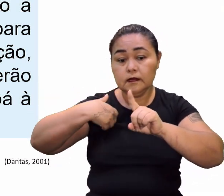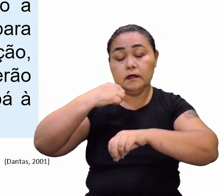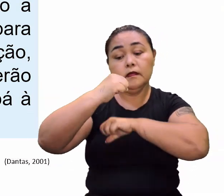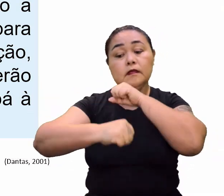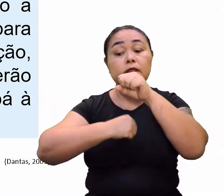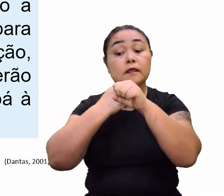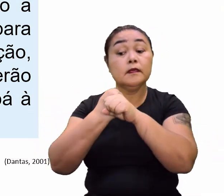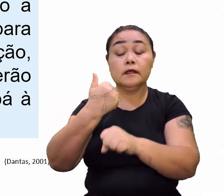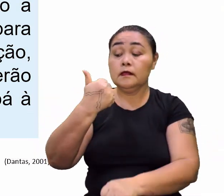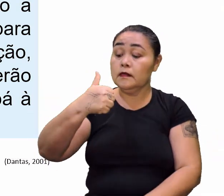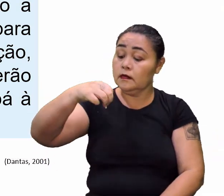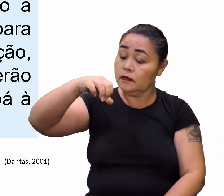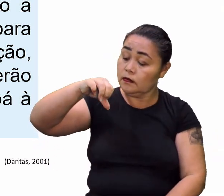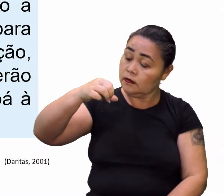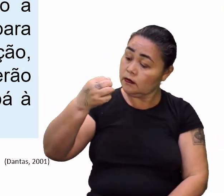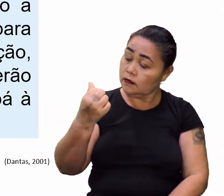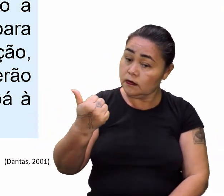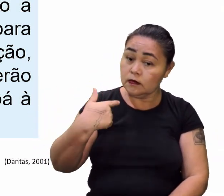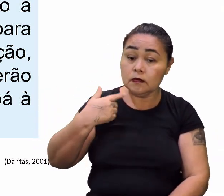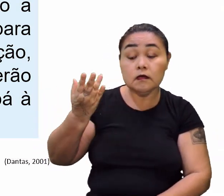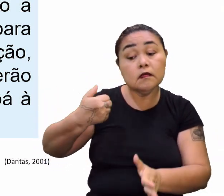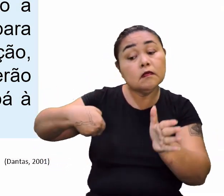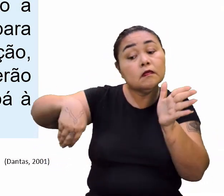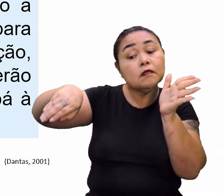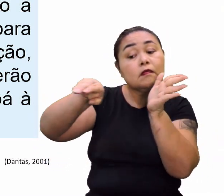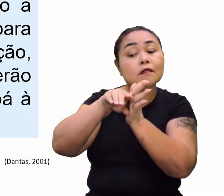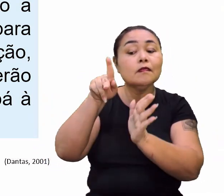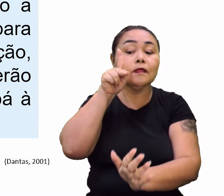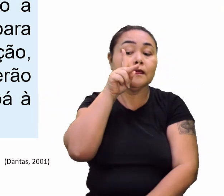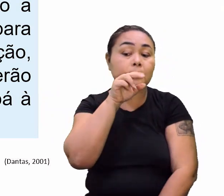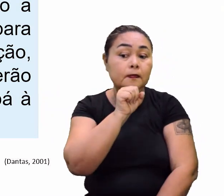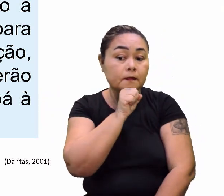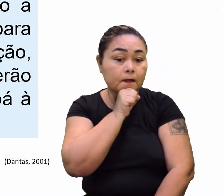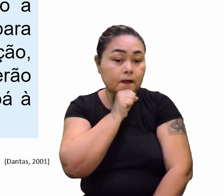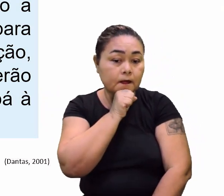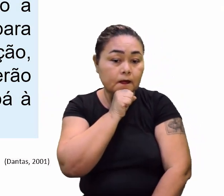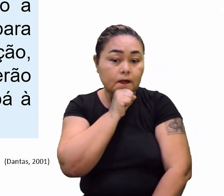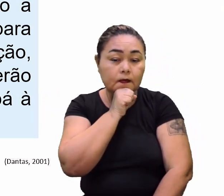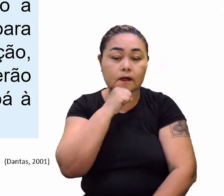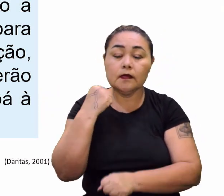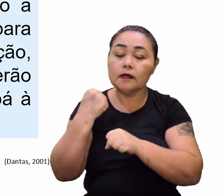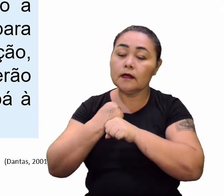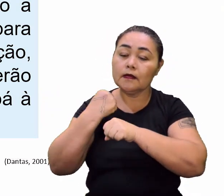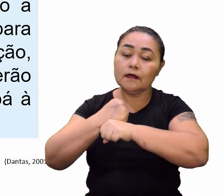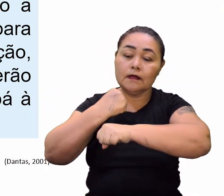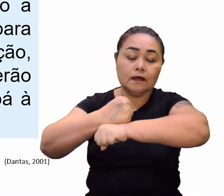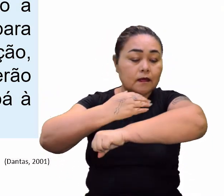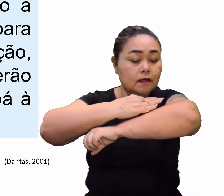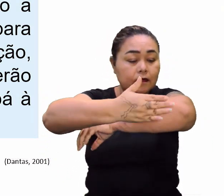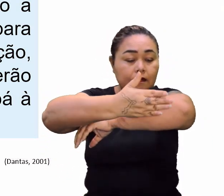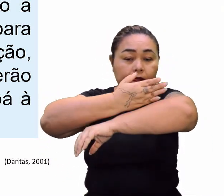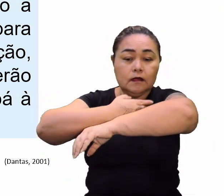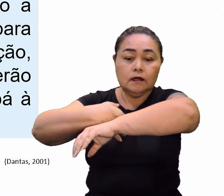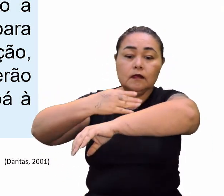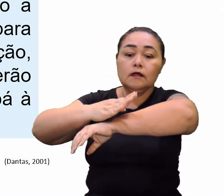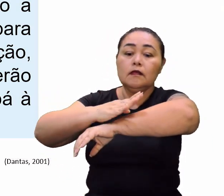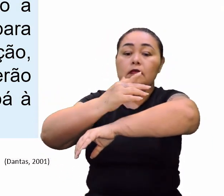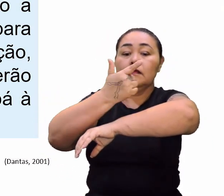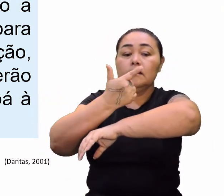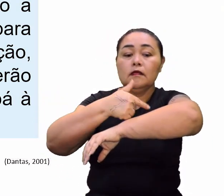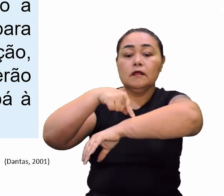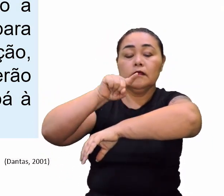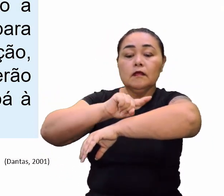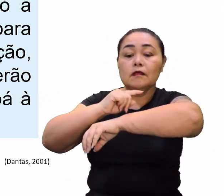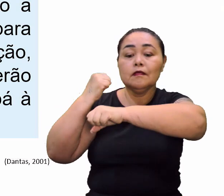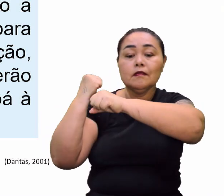3/1/1961, chegava a Porto Velho a primeira leva de construtores da BR-29